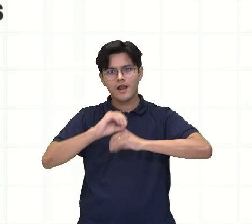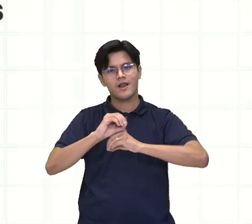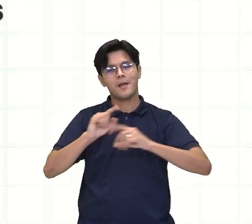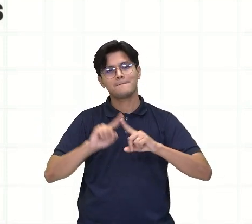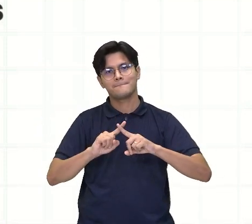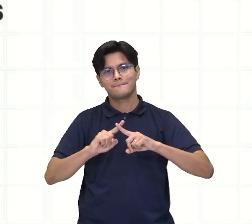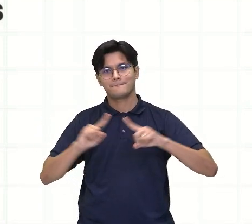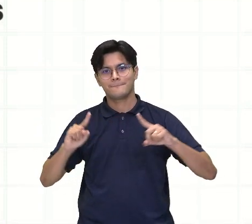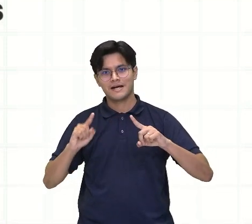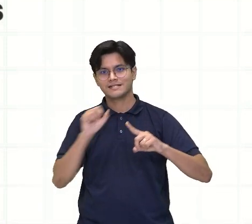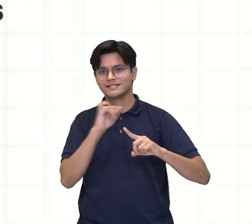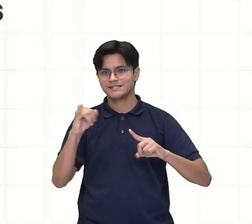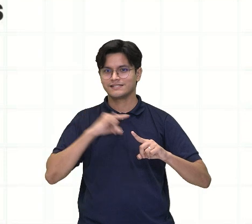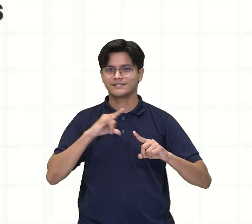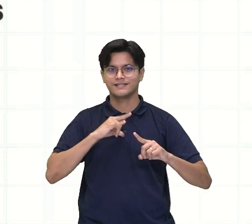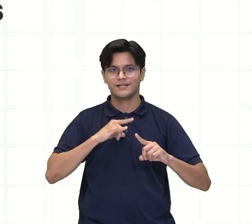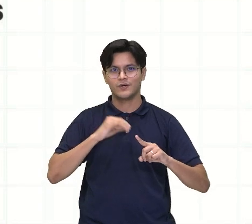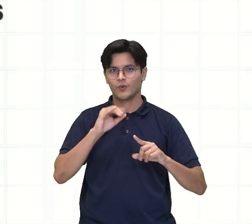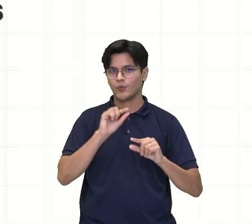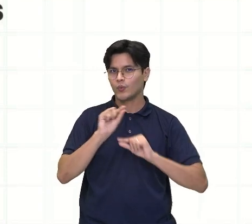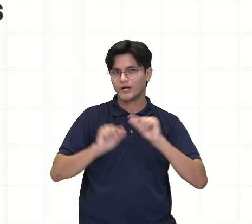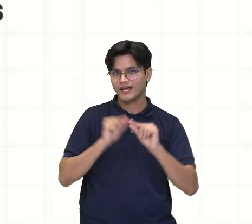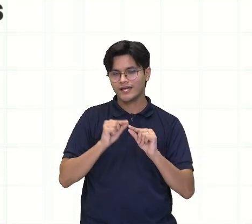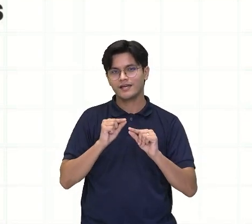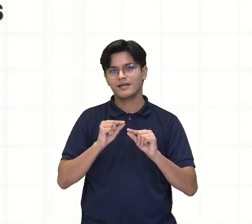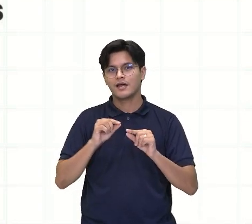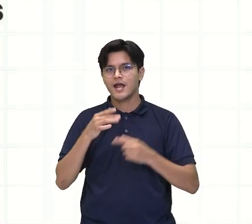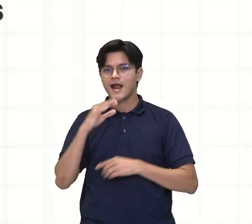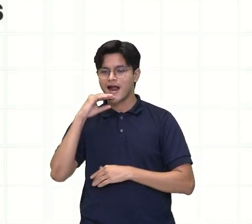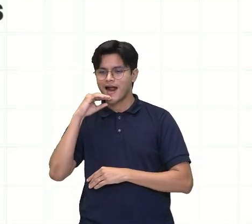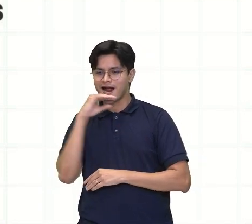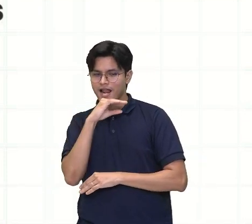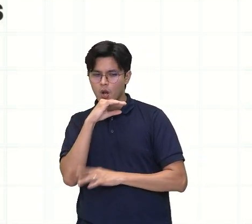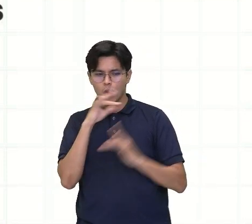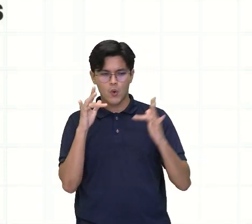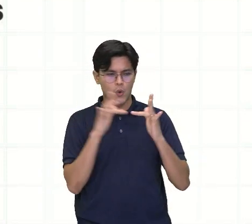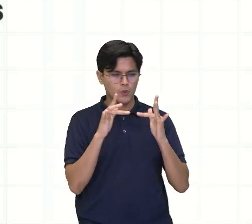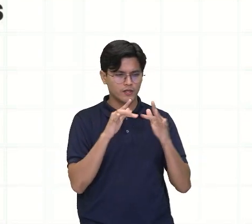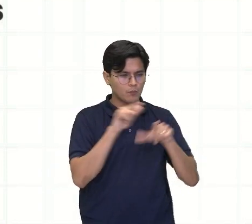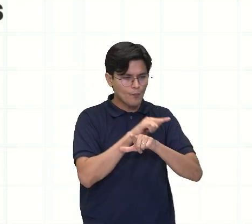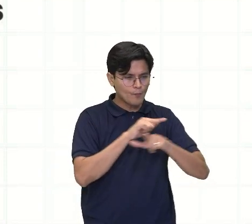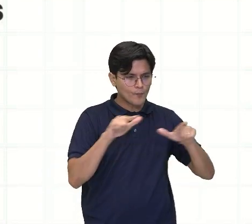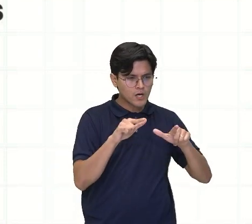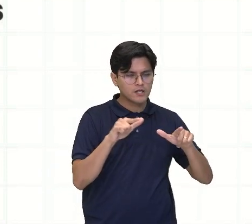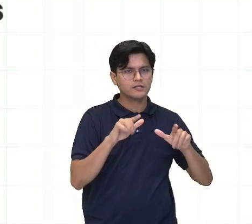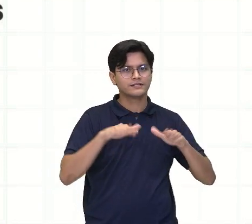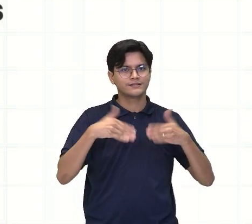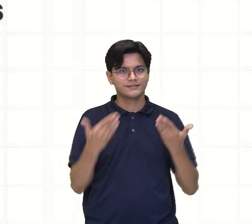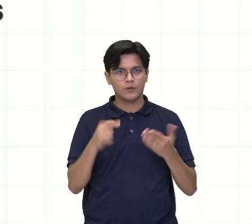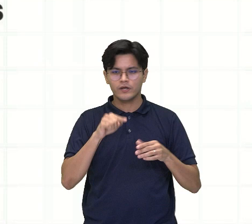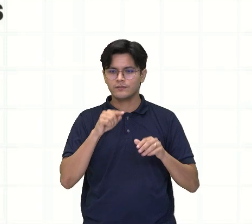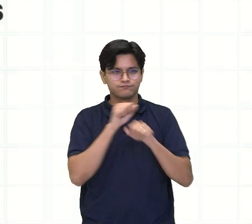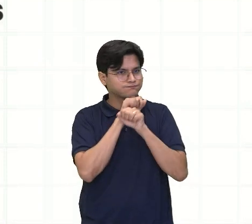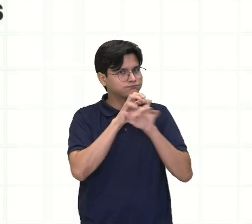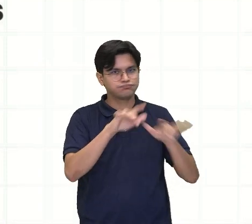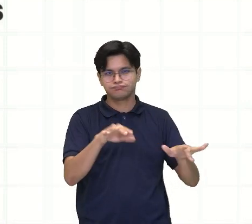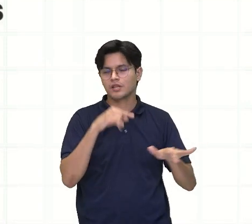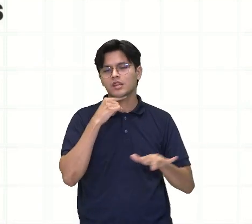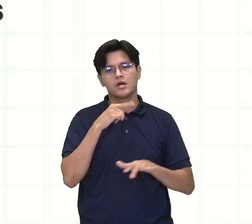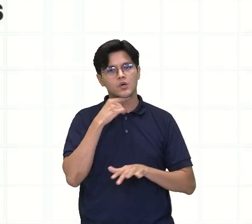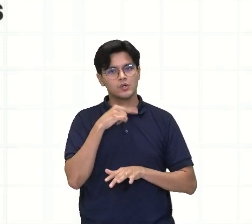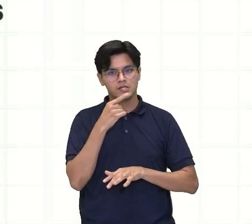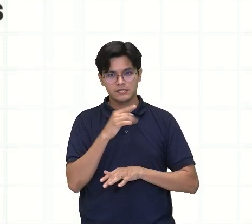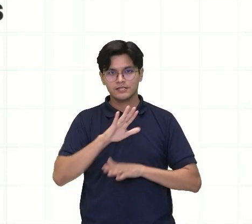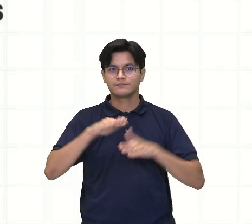o vácuo, ele não se propaga. Então, por isso que não vai ter a variação entre o